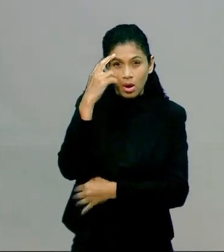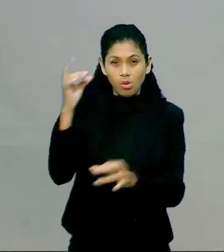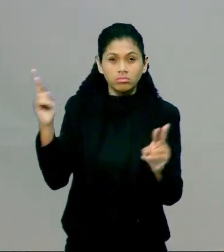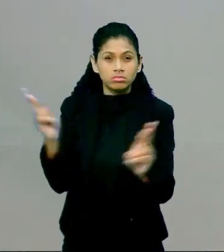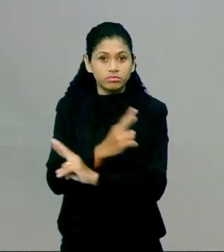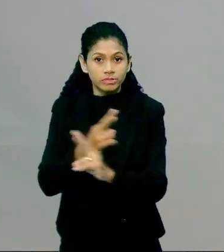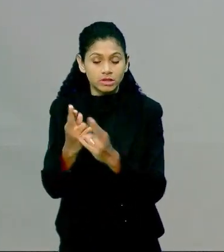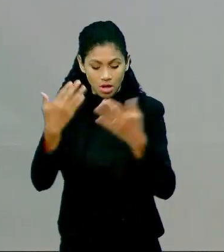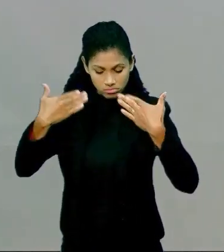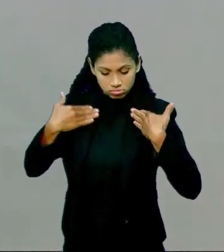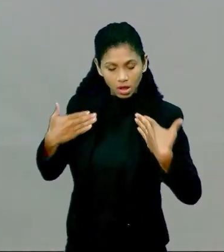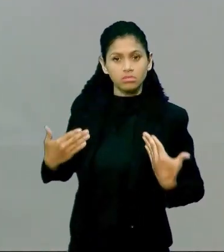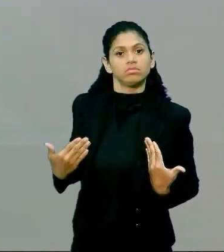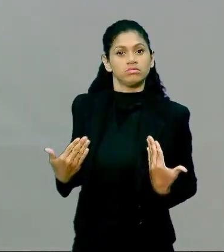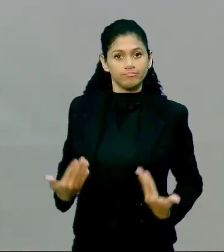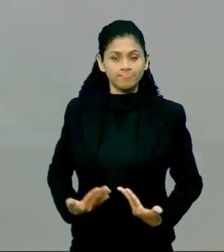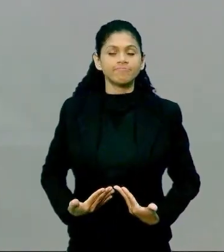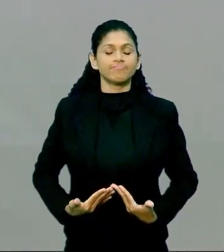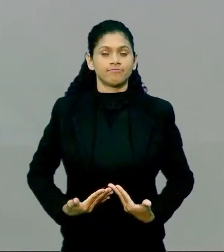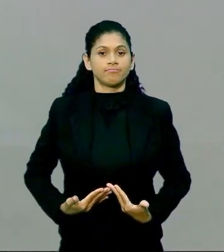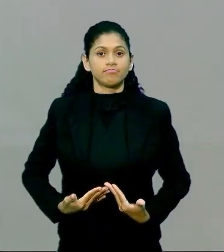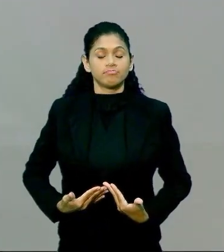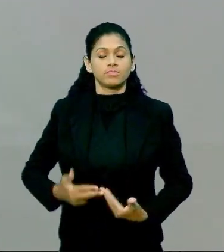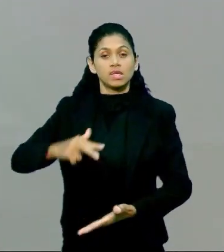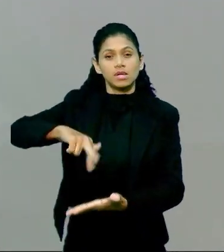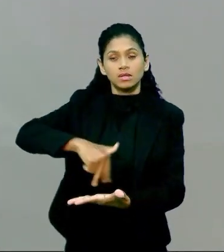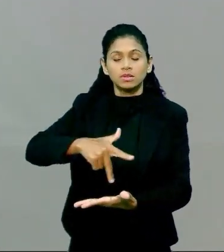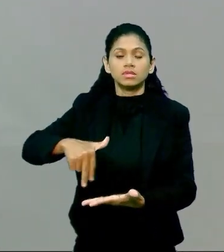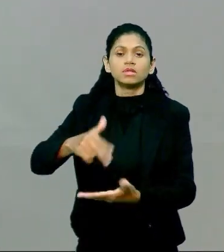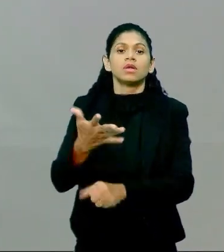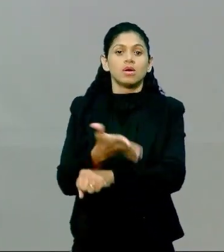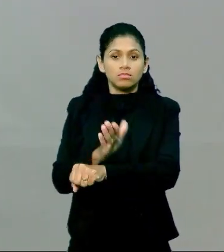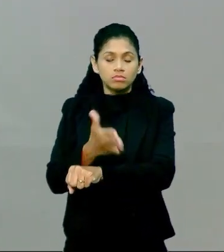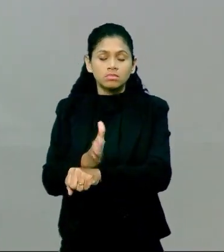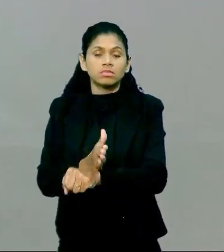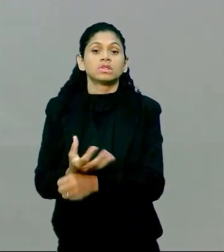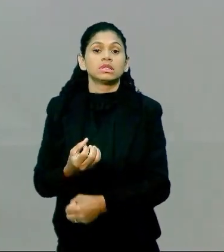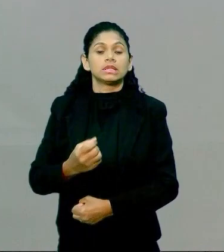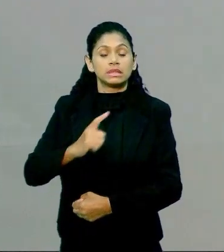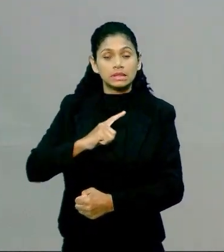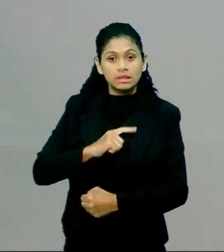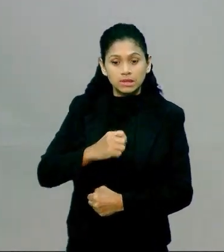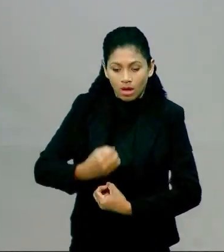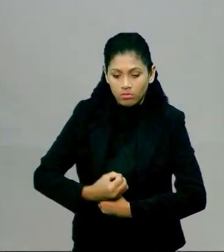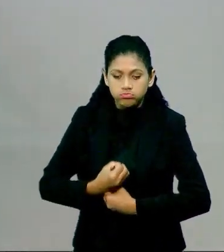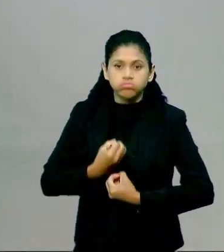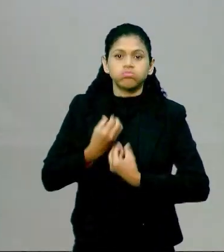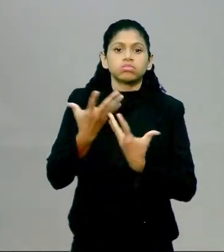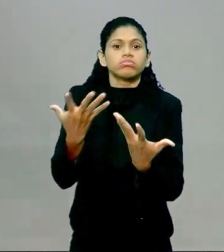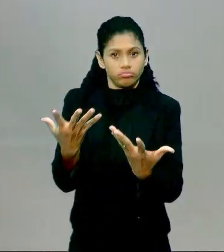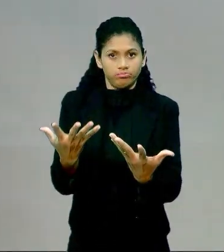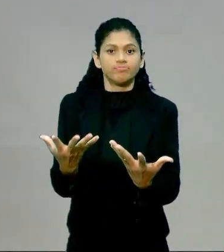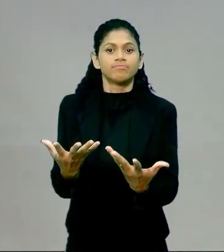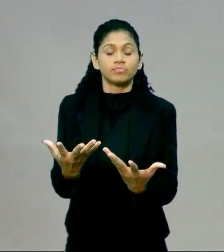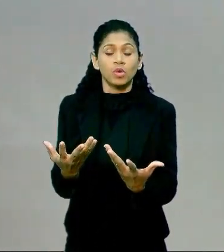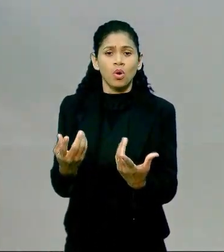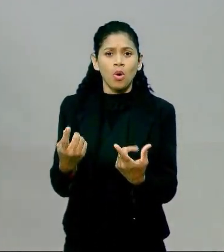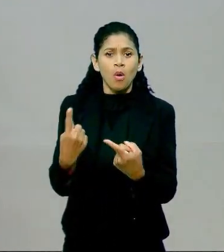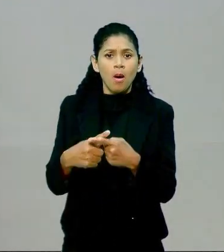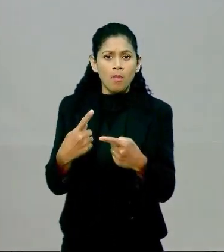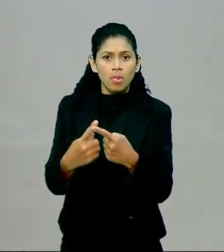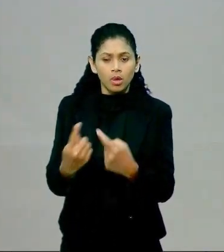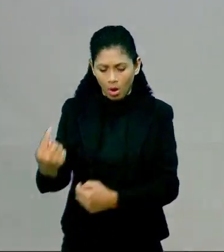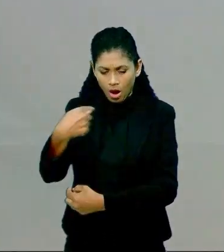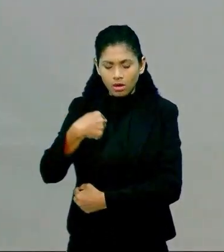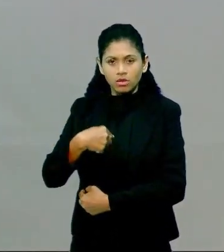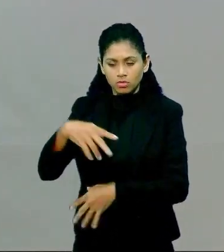a dança é uma das práticas que tem mais expressividade, porque veja, olha o meu estilo. Se você olha para